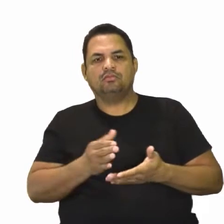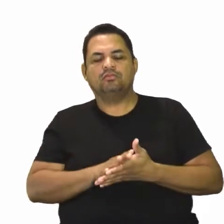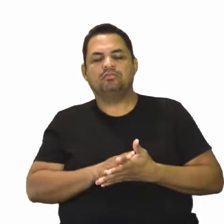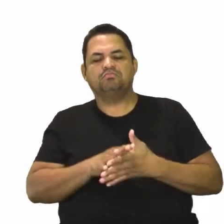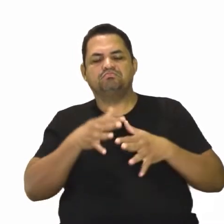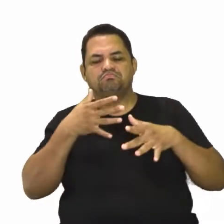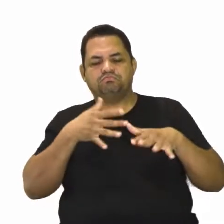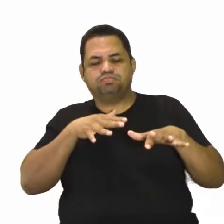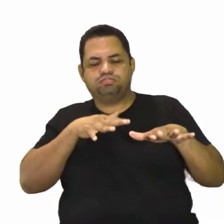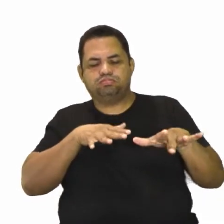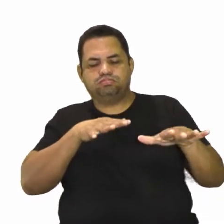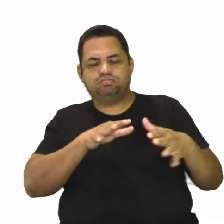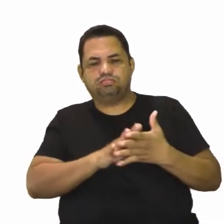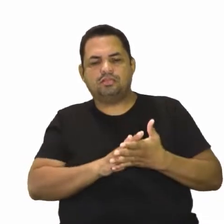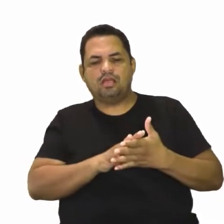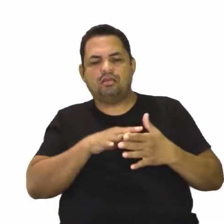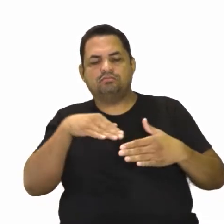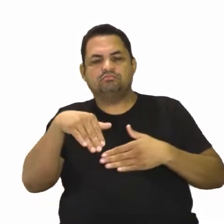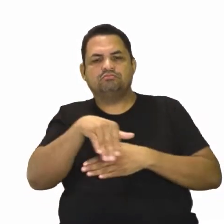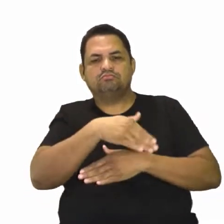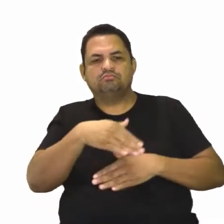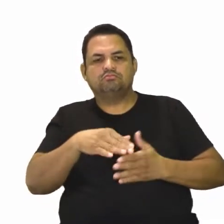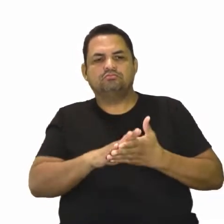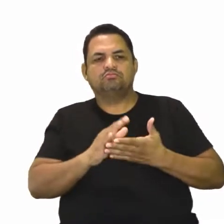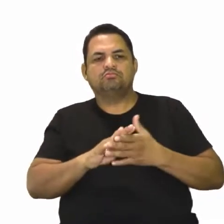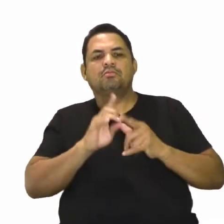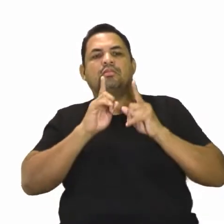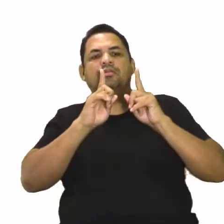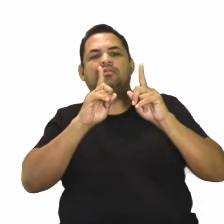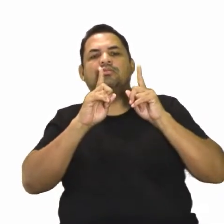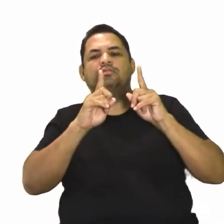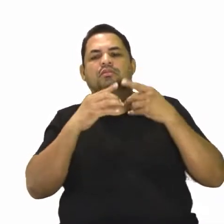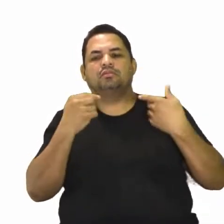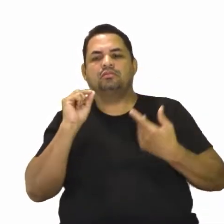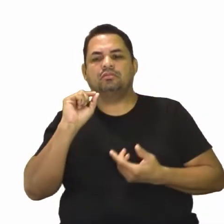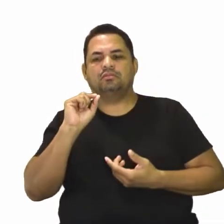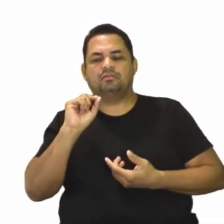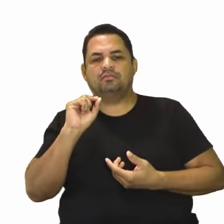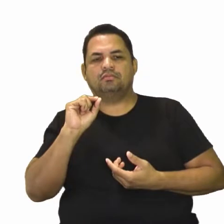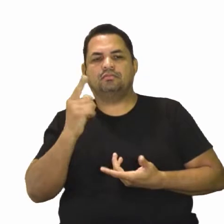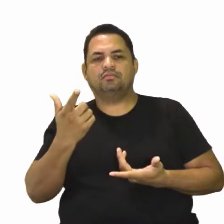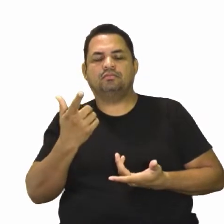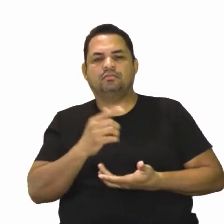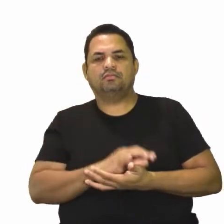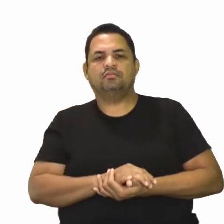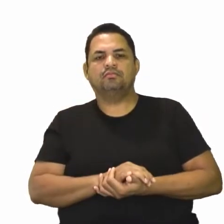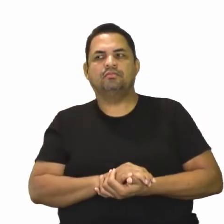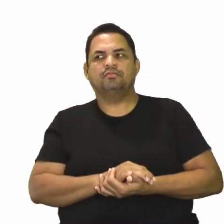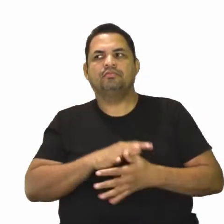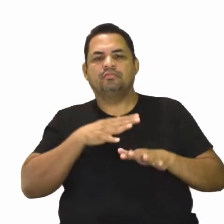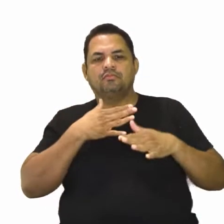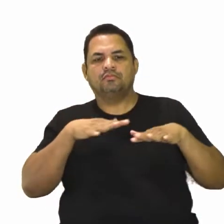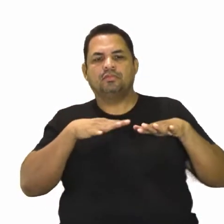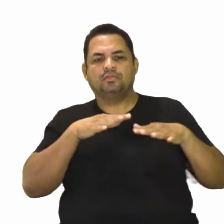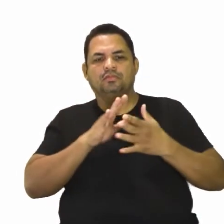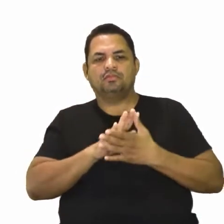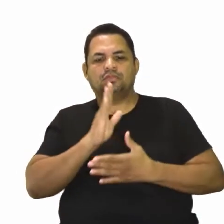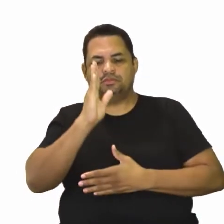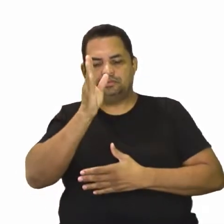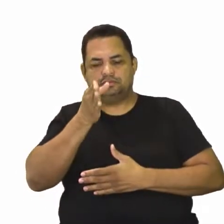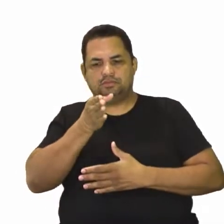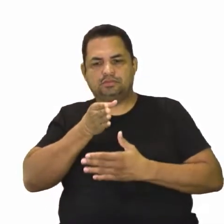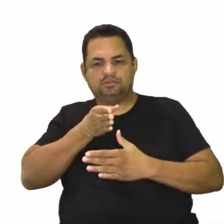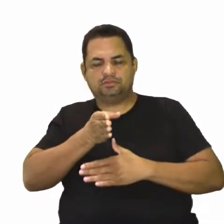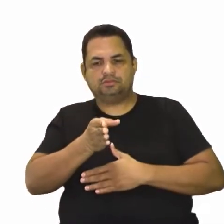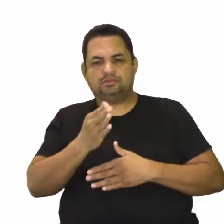que levou milhões de brasileiros às ruas, reivindicava. O que reivindicava o movimento das diretas já?